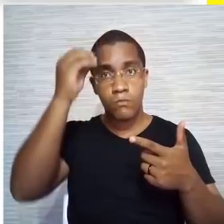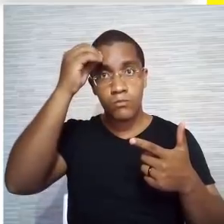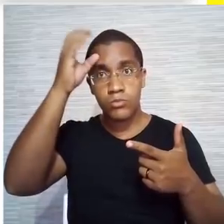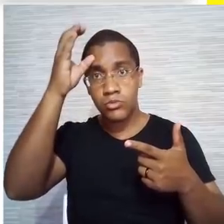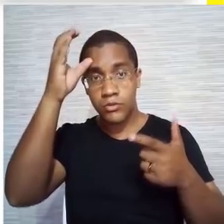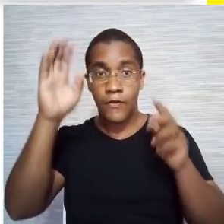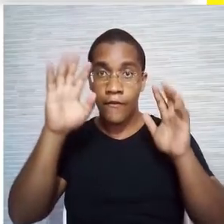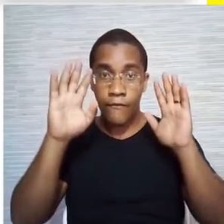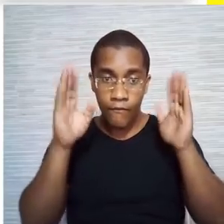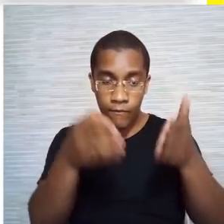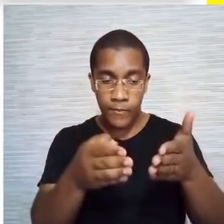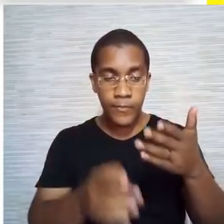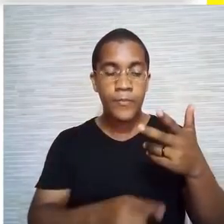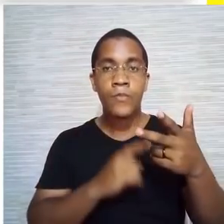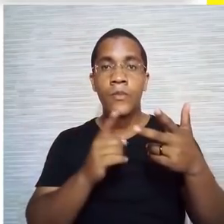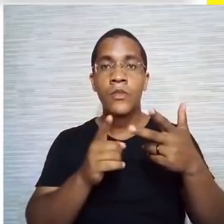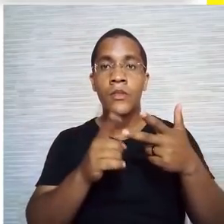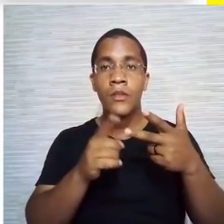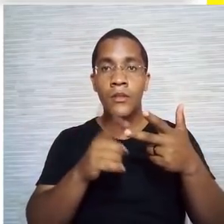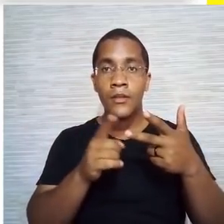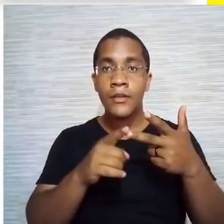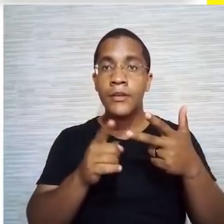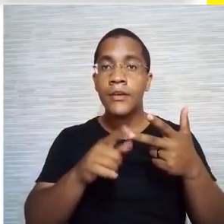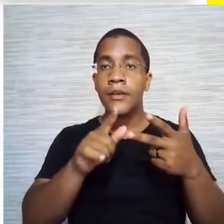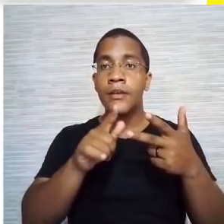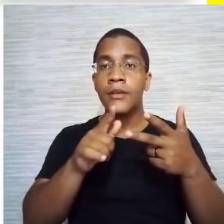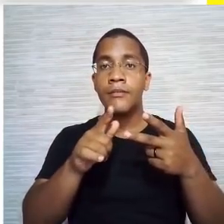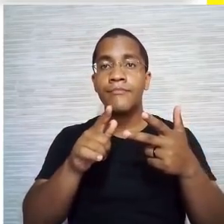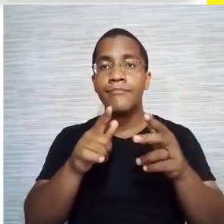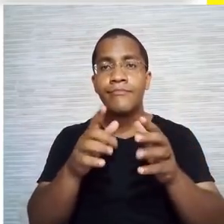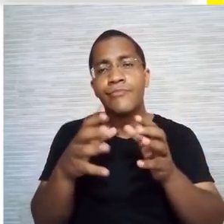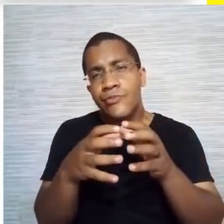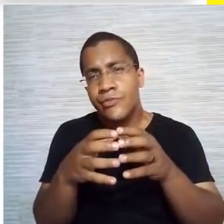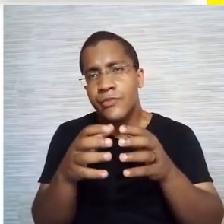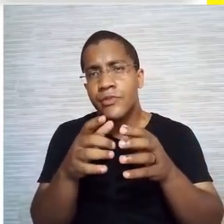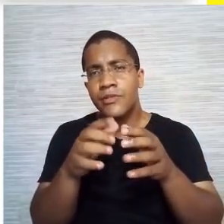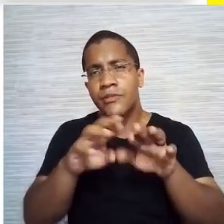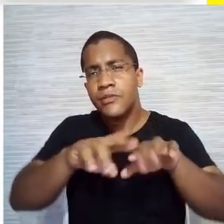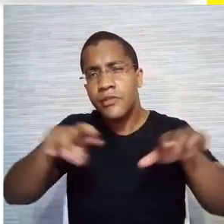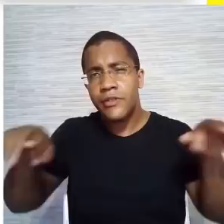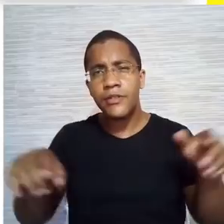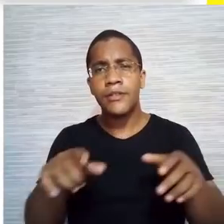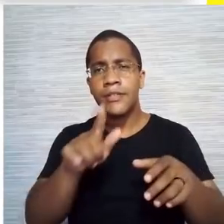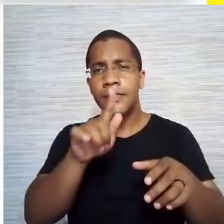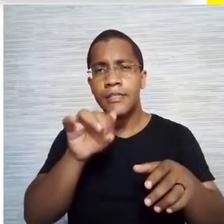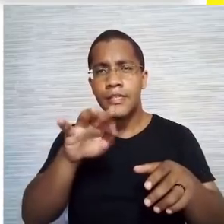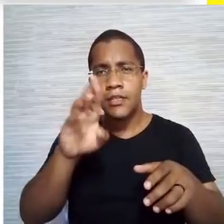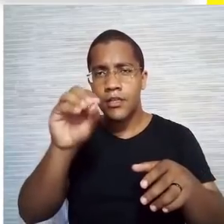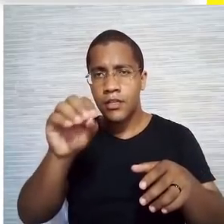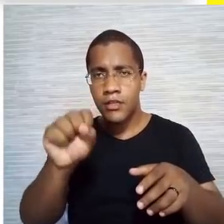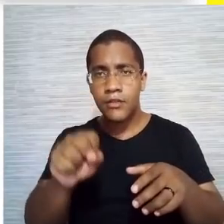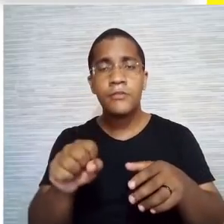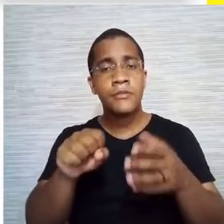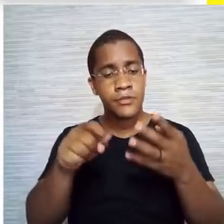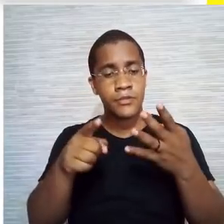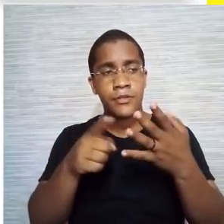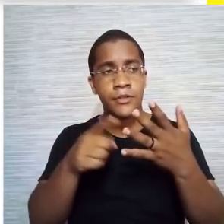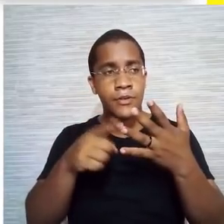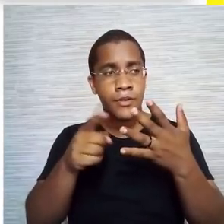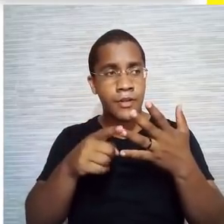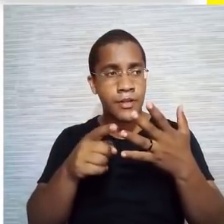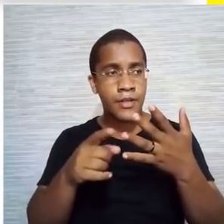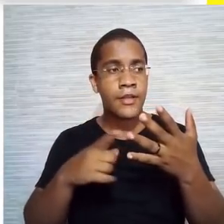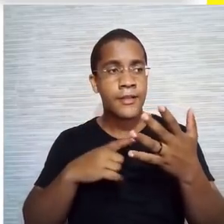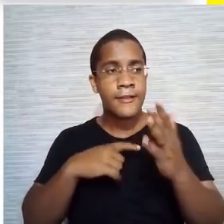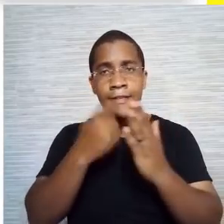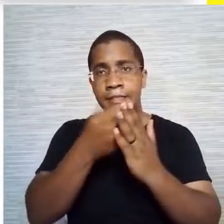do assunto, o uso de gêneros diversos, a escrita mais elaborada e o quinto, conhecimento de várias áreas